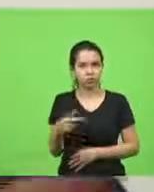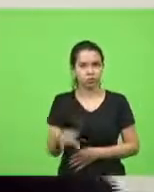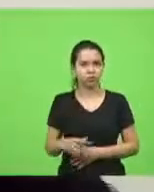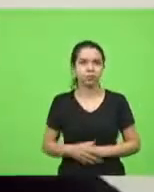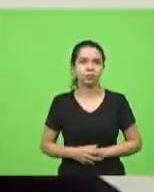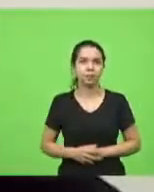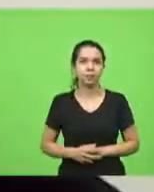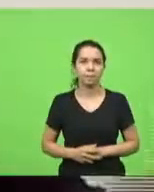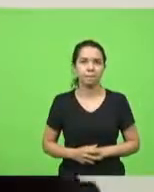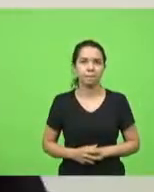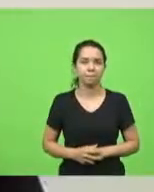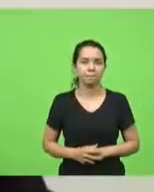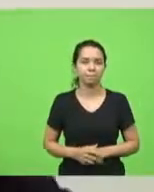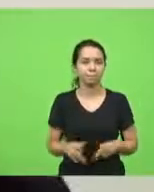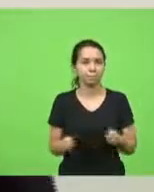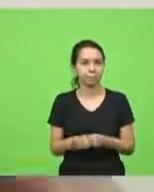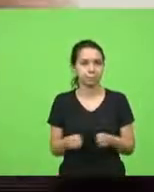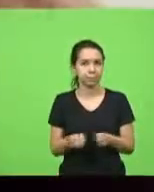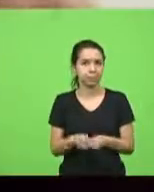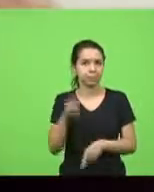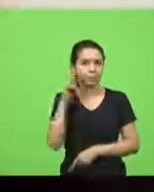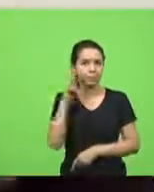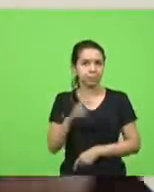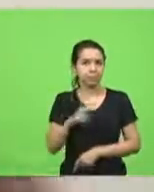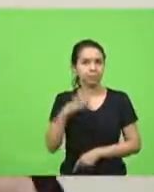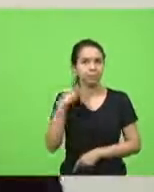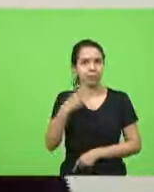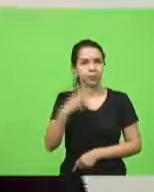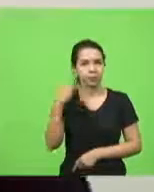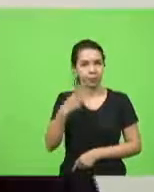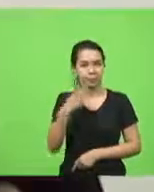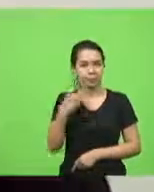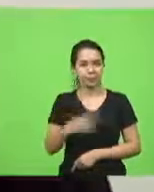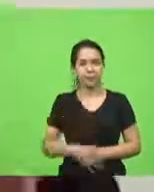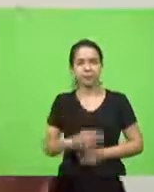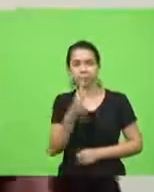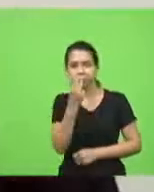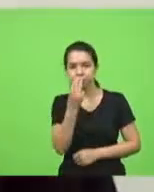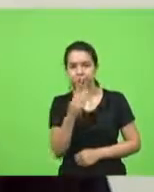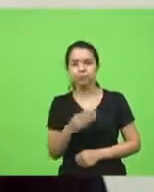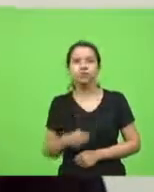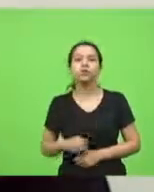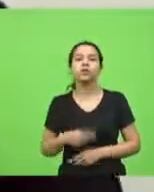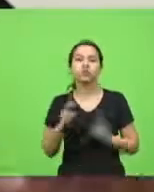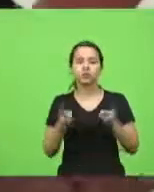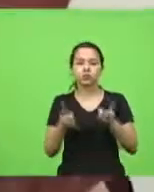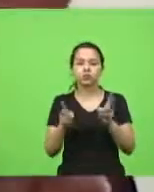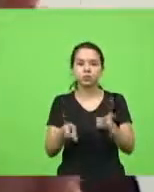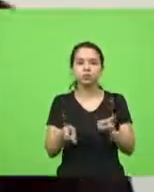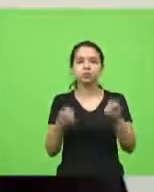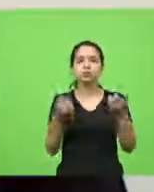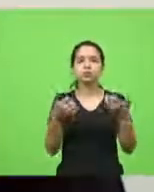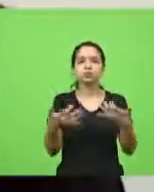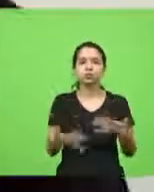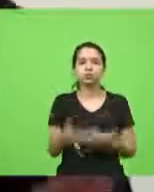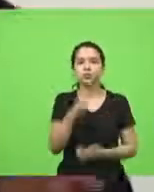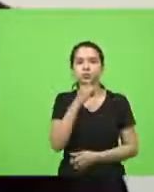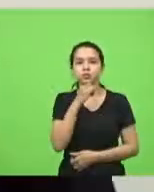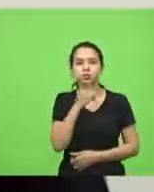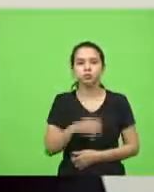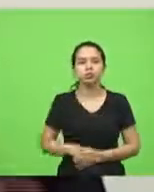lado, eu, inclusive, estou vendo o deputado Sopelsa aqui. Deputado Sopelsa, eu sempre dou o seguinte exemplo. Para o